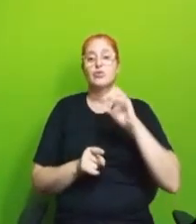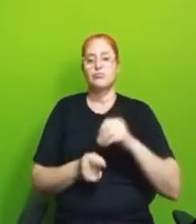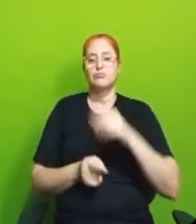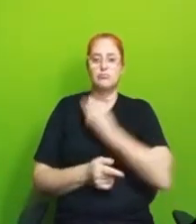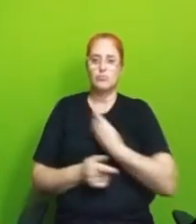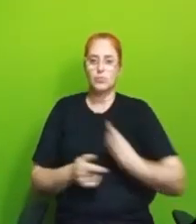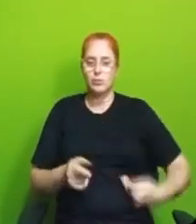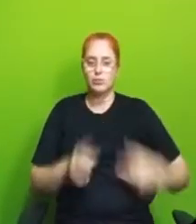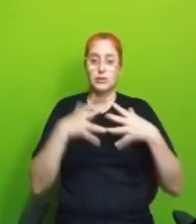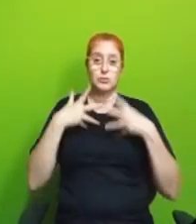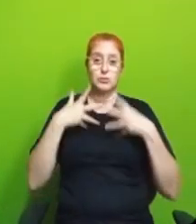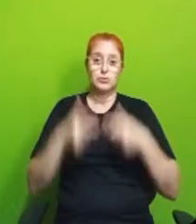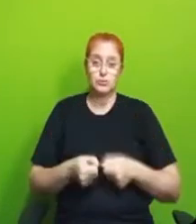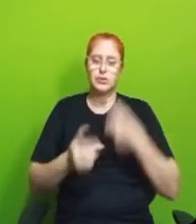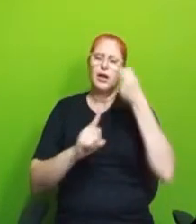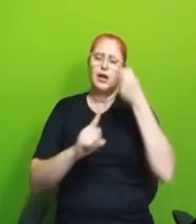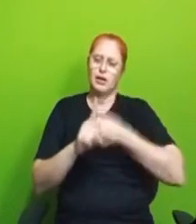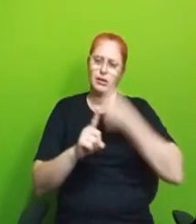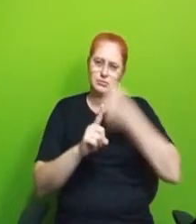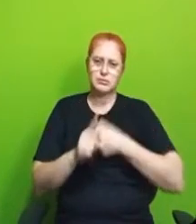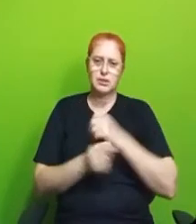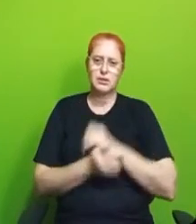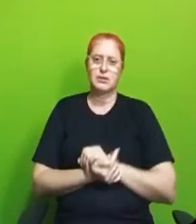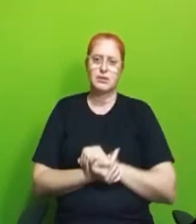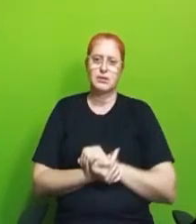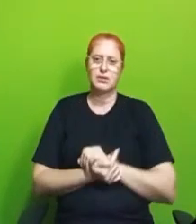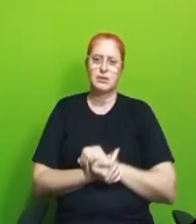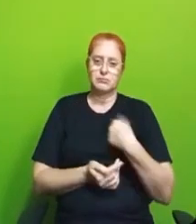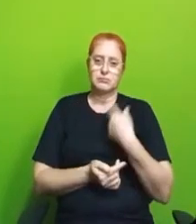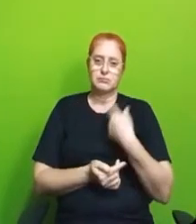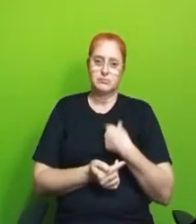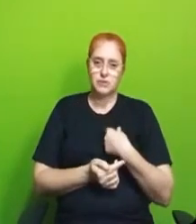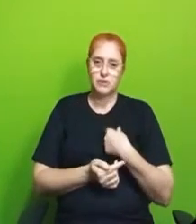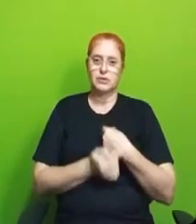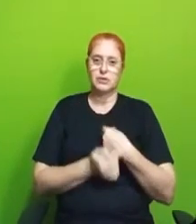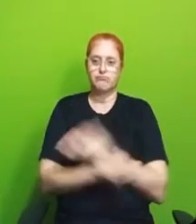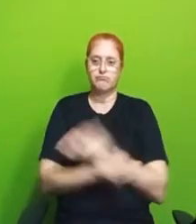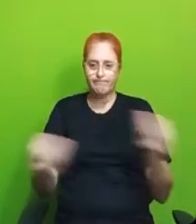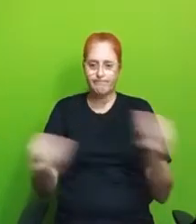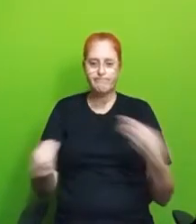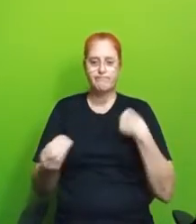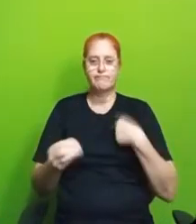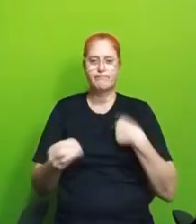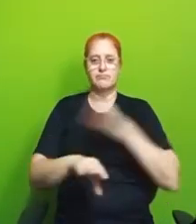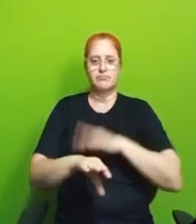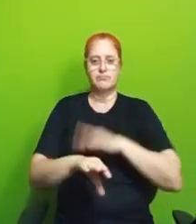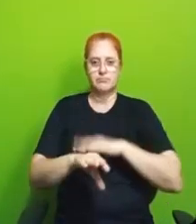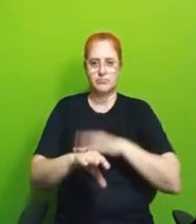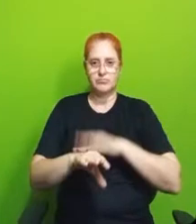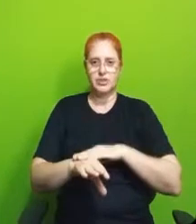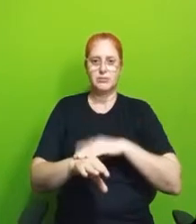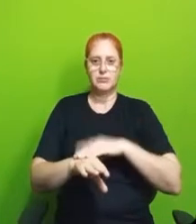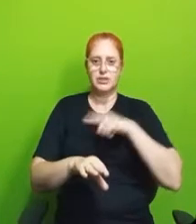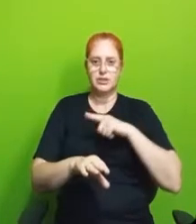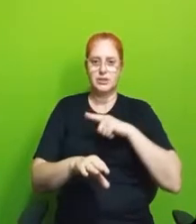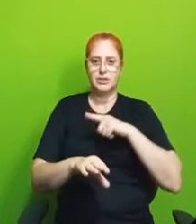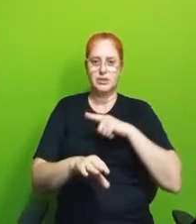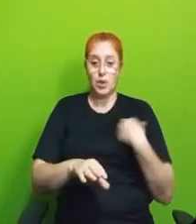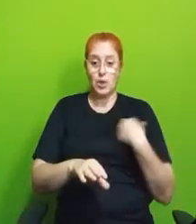também lutar para a gente redistribuir nosso tempo e se reapropriar do nosso tempo, porque enquanto a gente viver no contexto